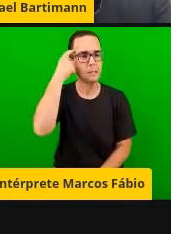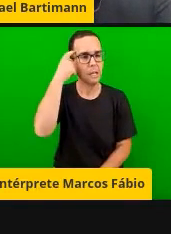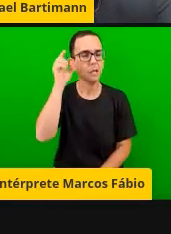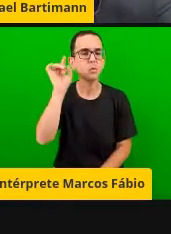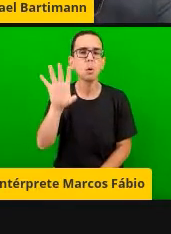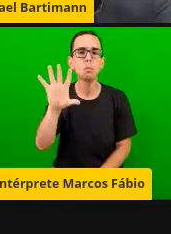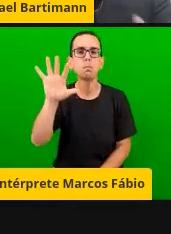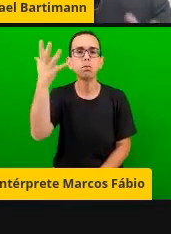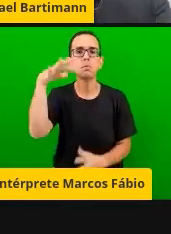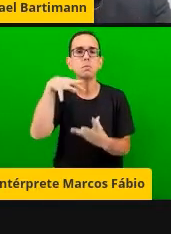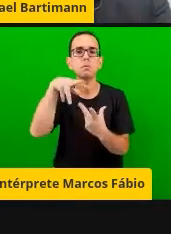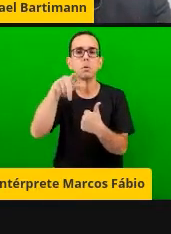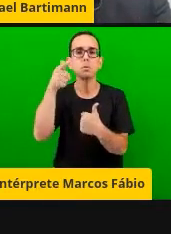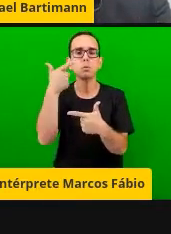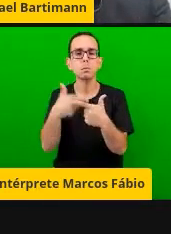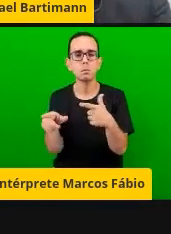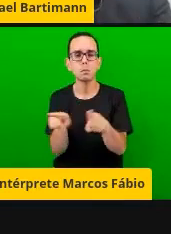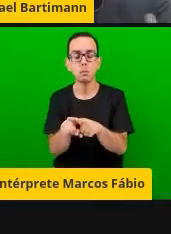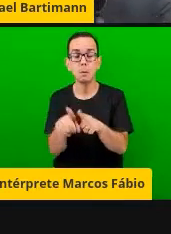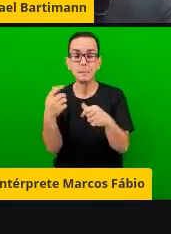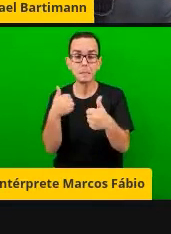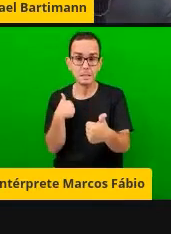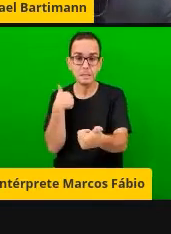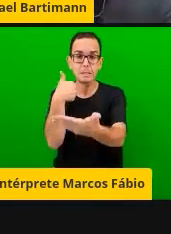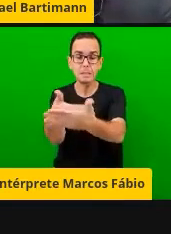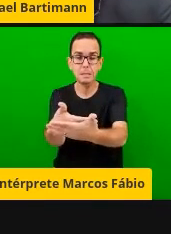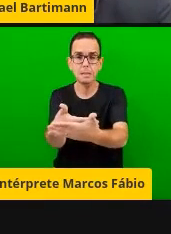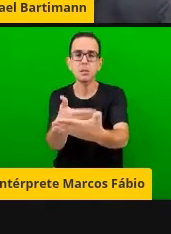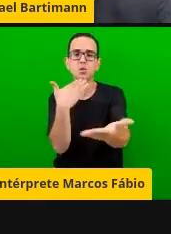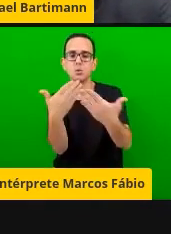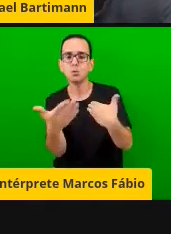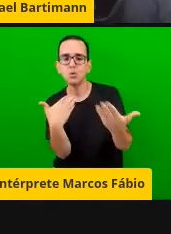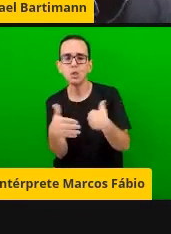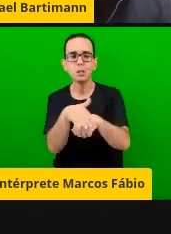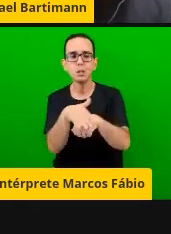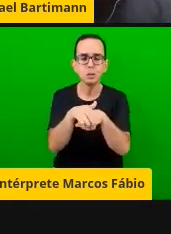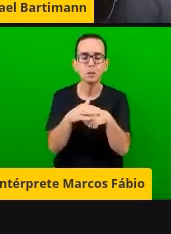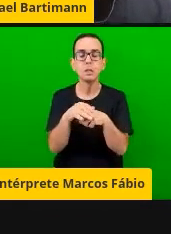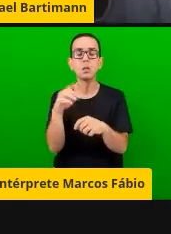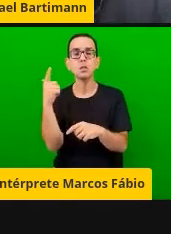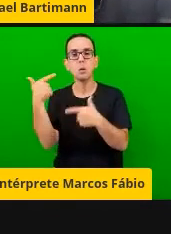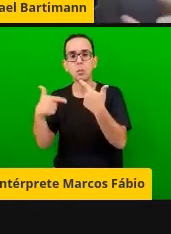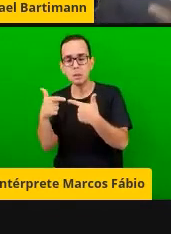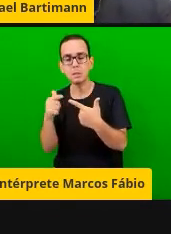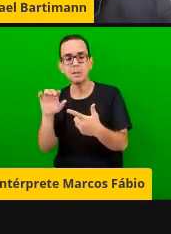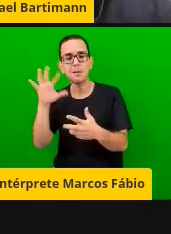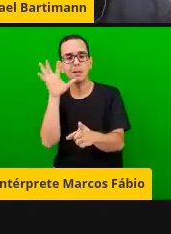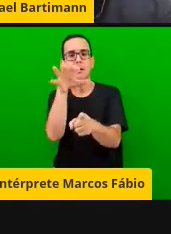mundiais. É necessário aproximar ele da discussão. A geopolítica interfere diretamente em fenômenos locais.